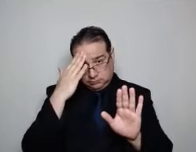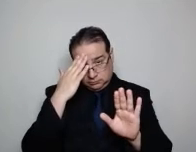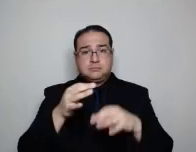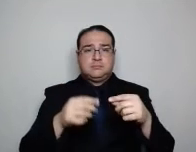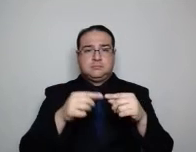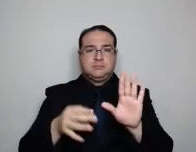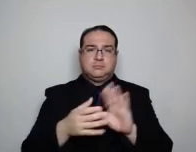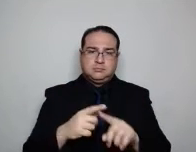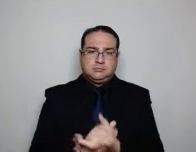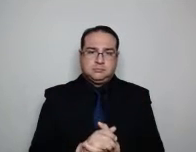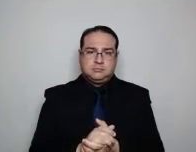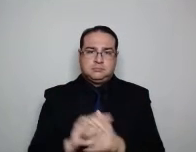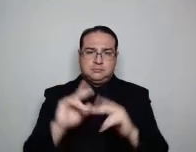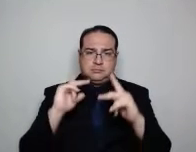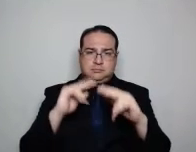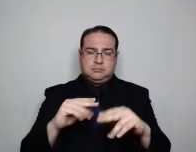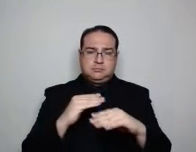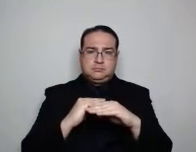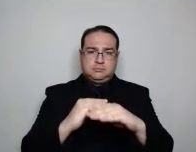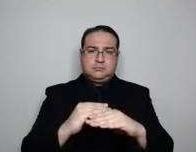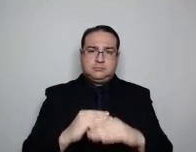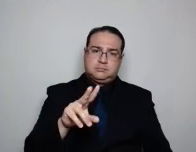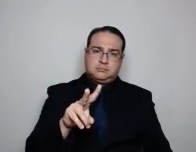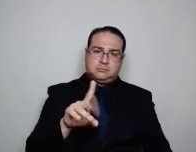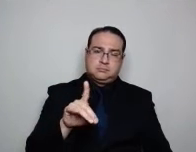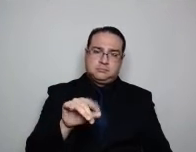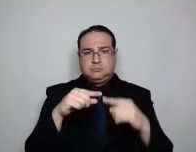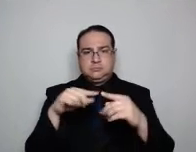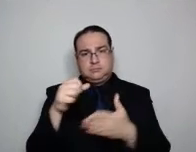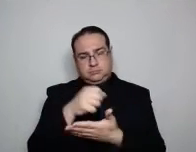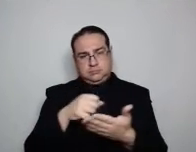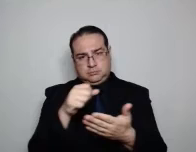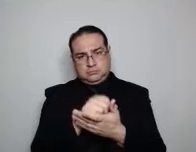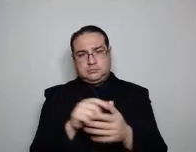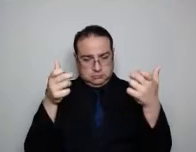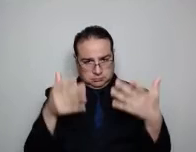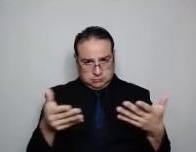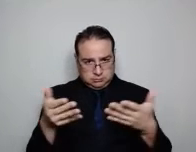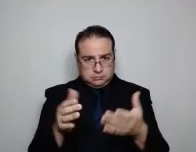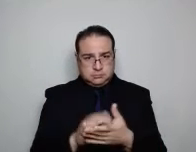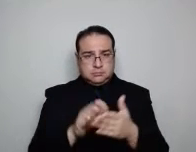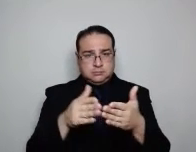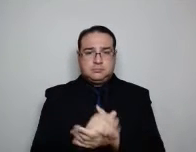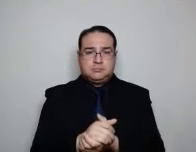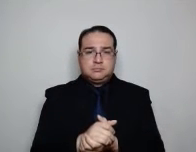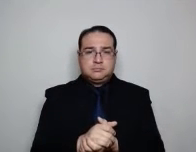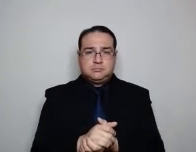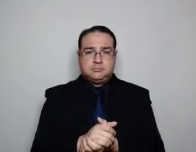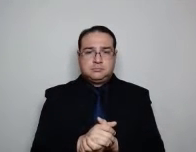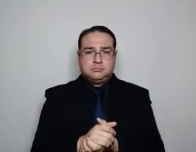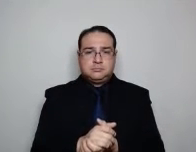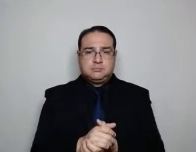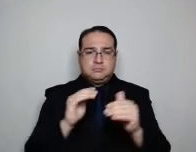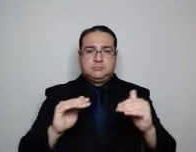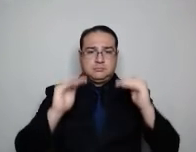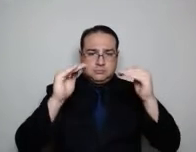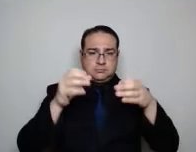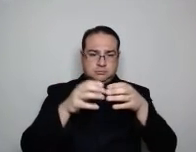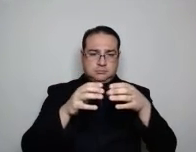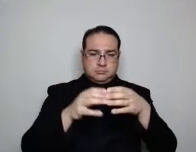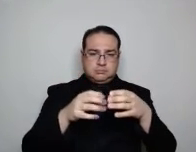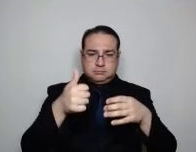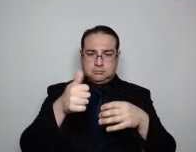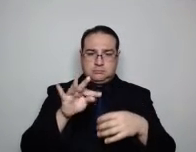nessa singela argumentação, pede-se a essa colenda primeira turma que possa